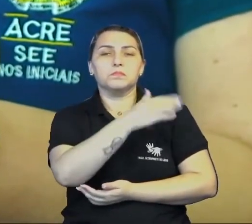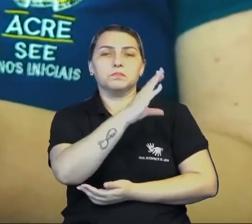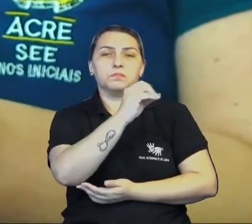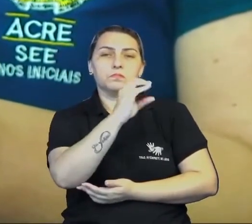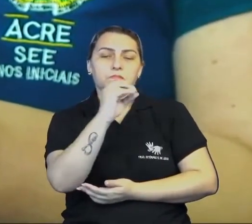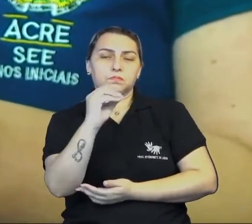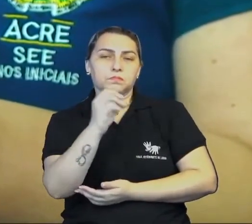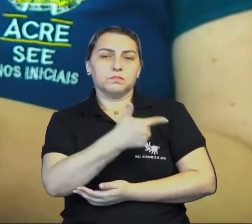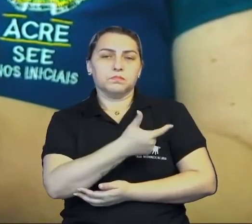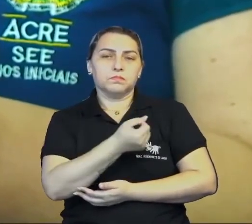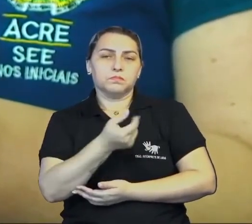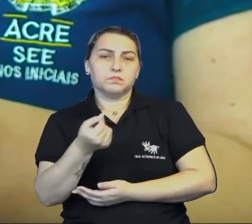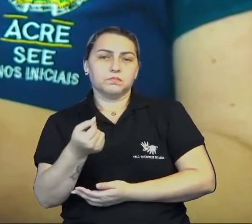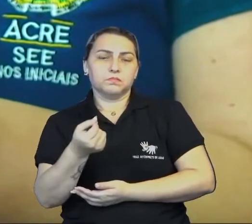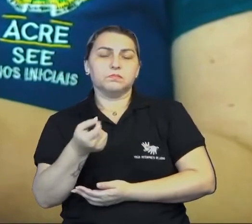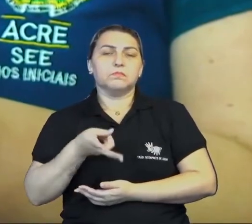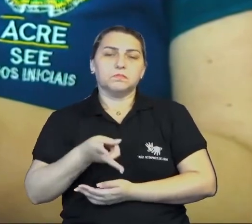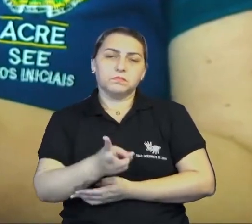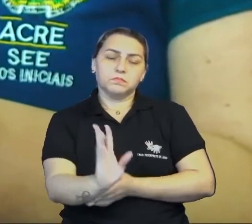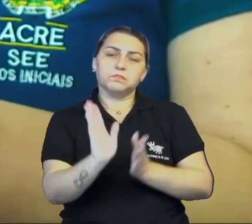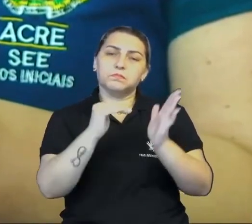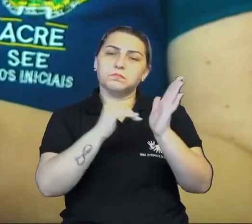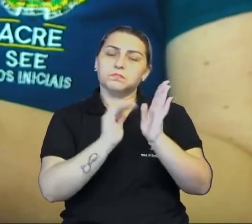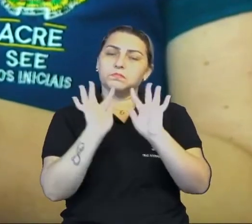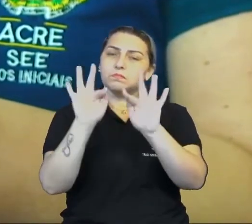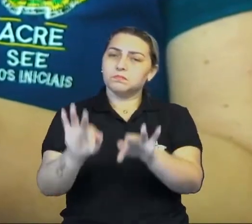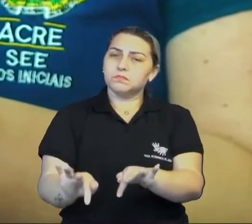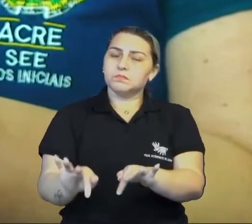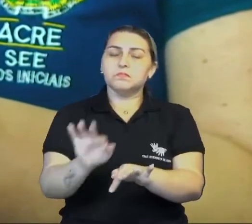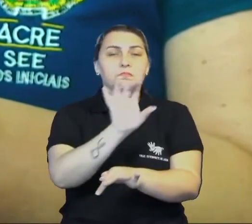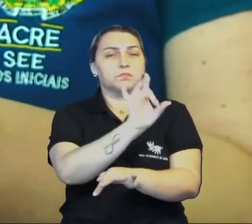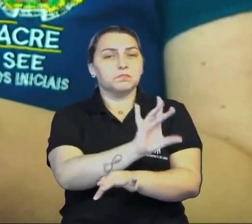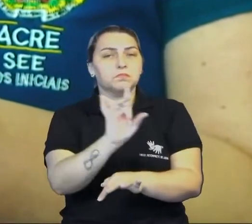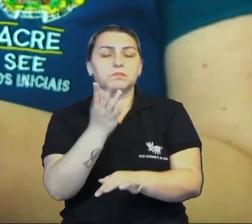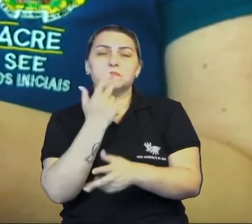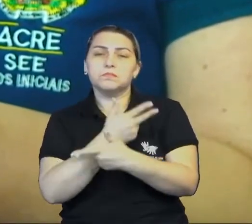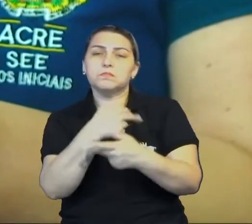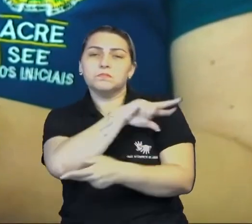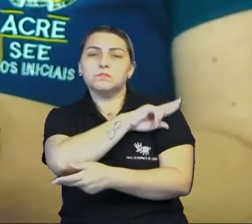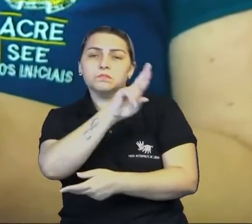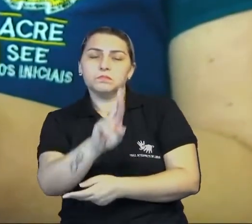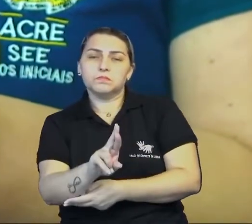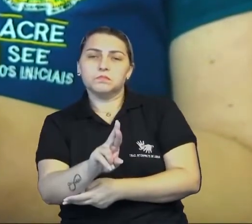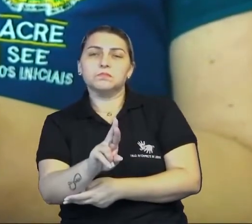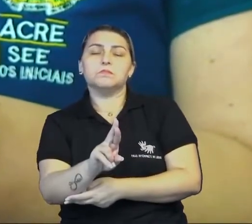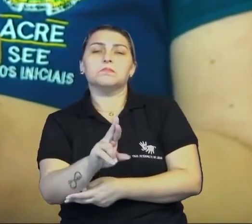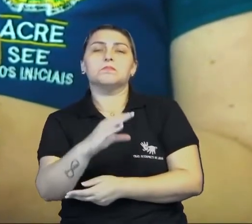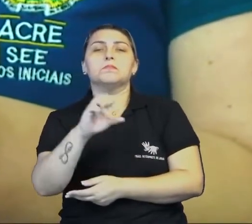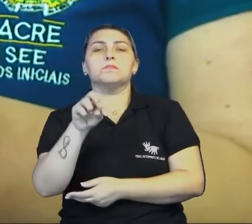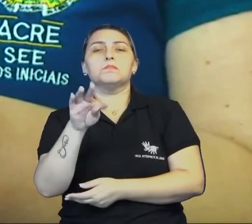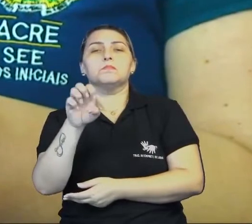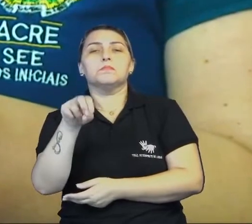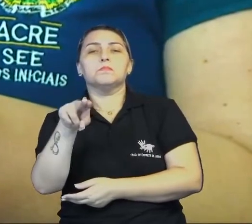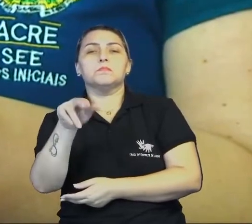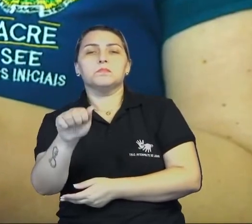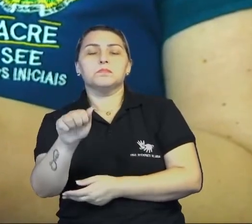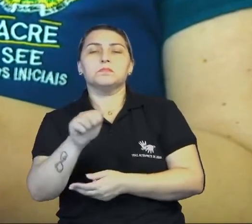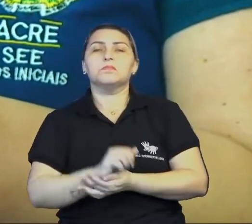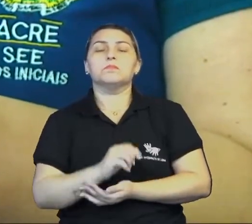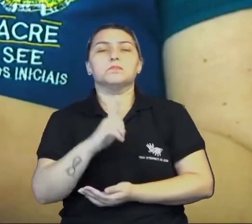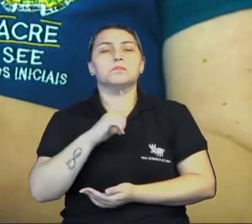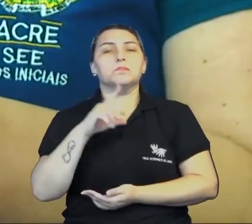100, 200 e assim até chegar ao final eu vou contar. Cada um desses representa uma centena. E aqui